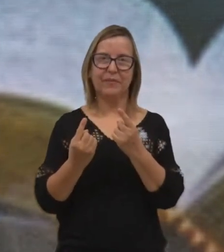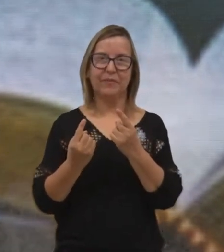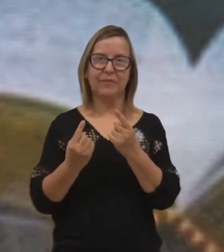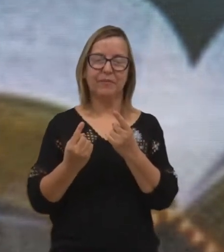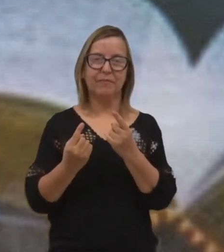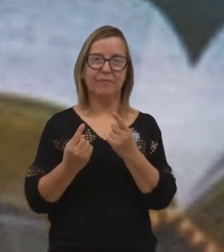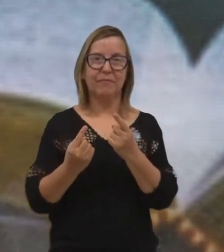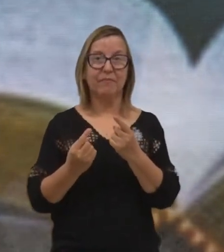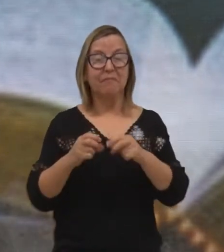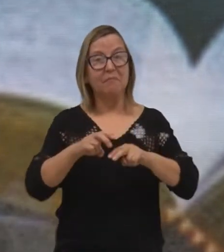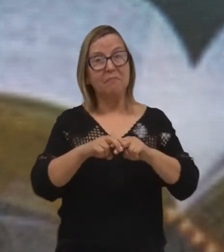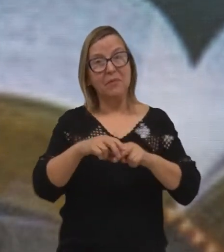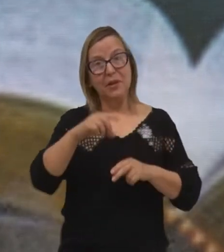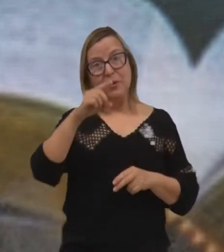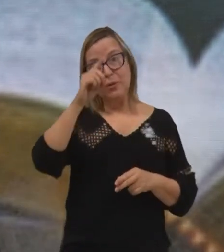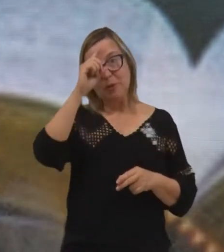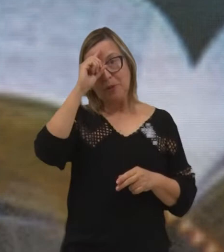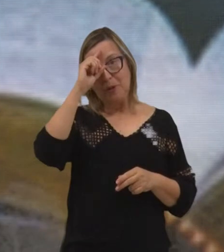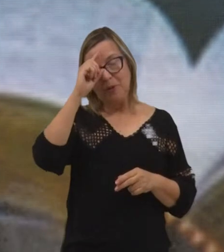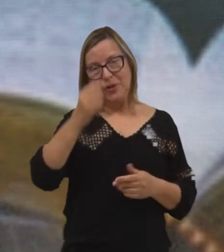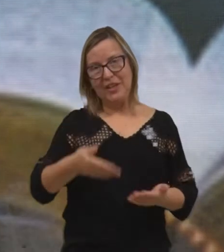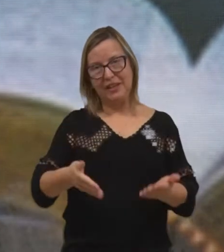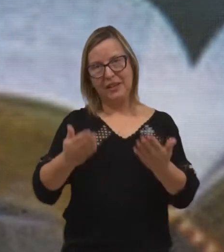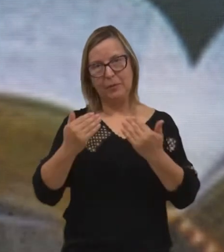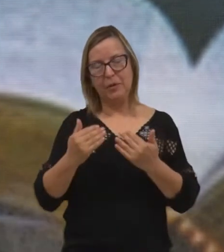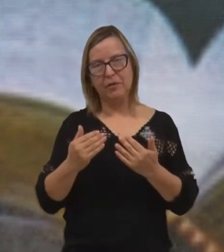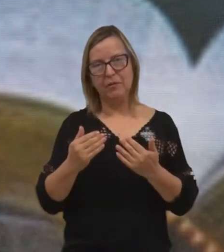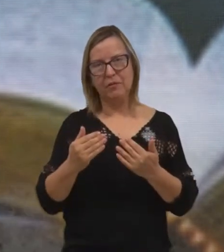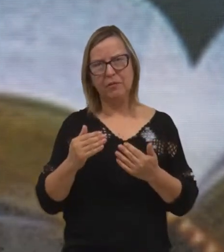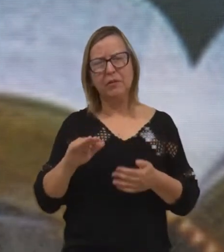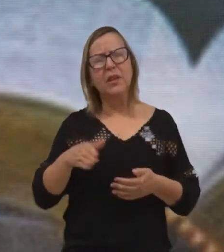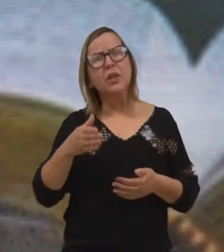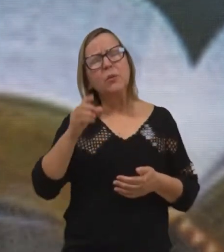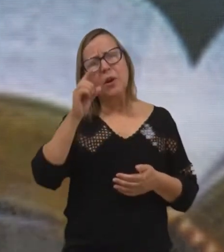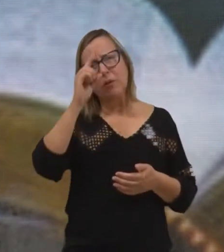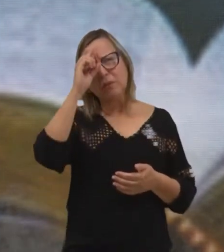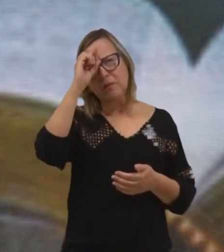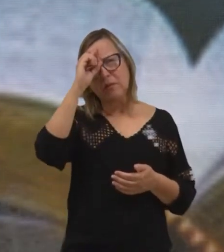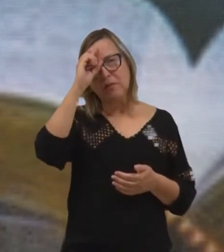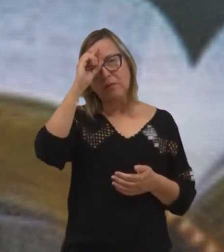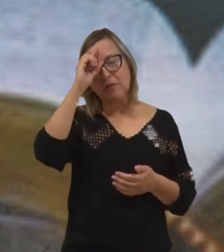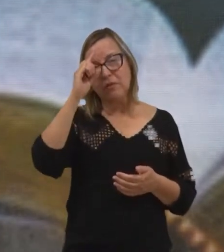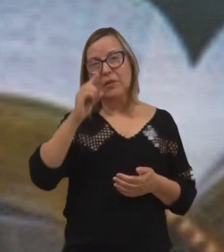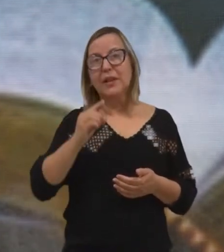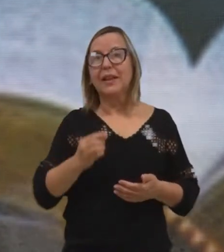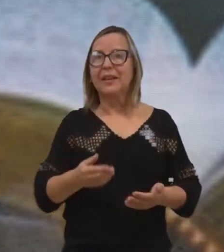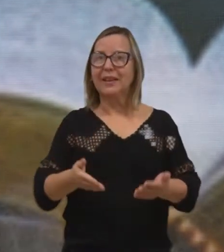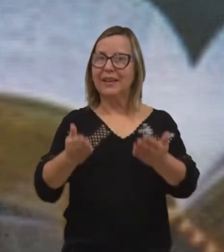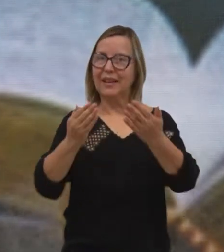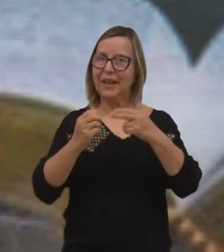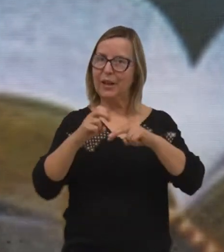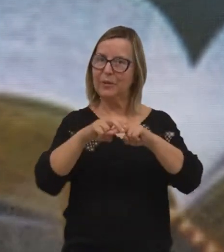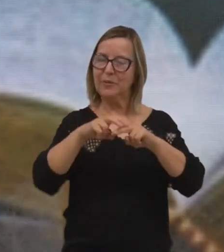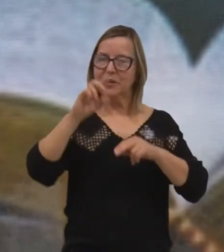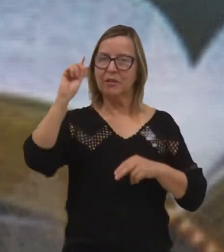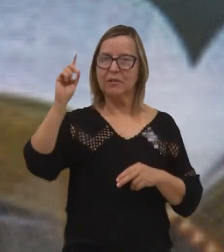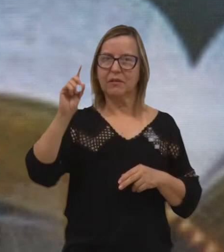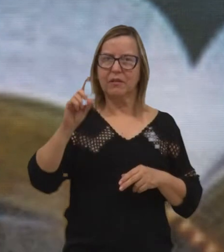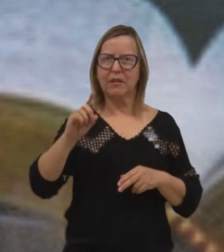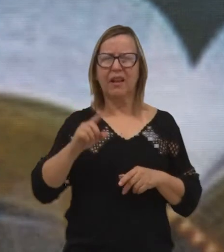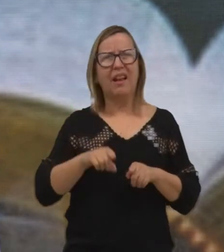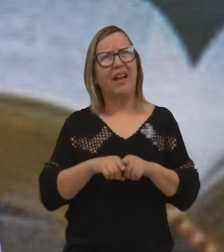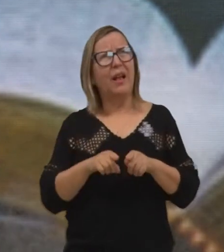conforme o dom que recebeu. Que dom é esse? Dom é dádiva. Foi dado por Deus. Ah, mas sou